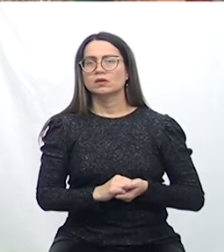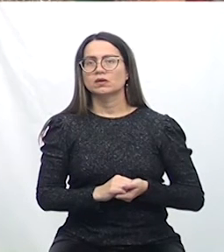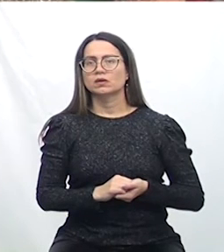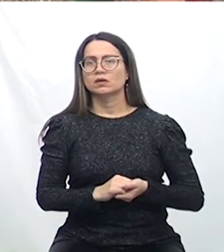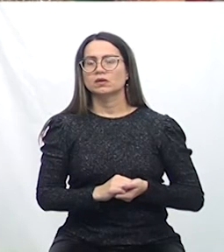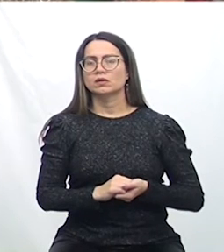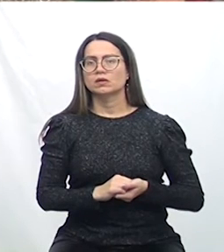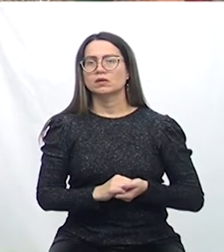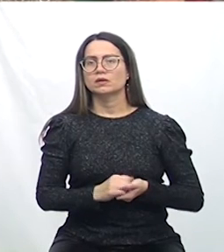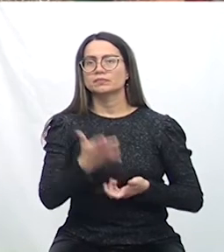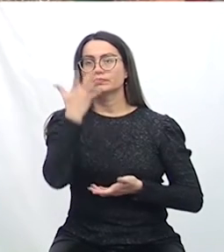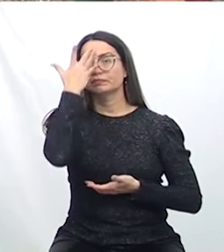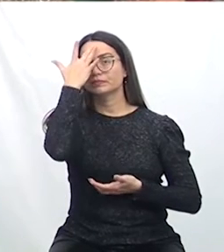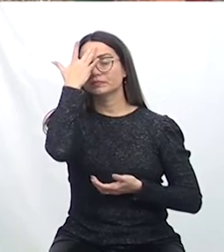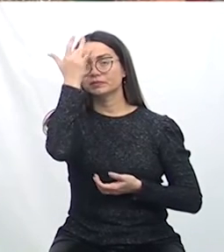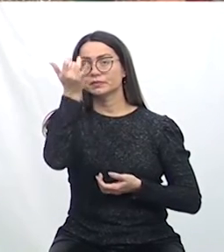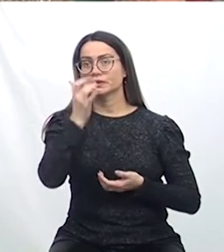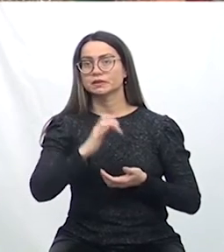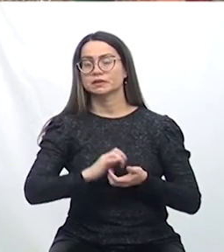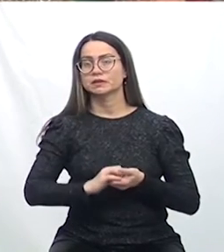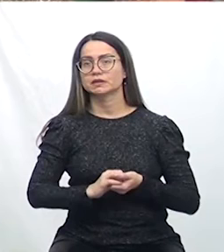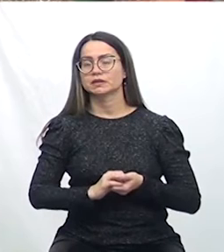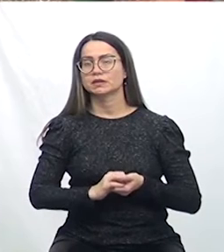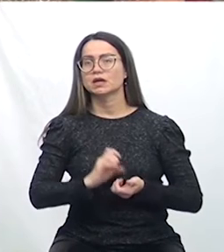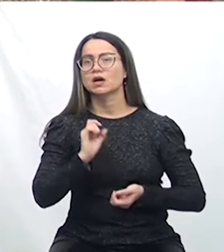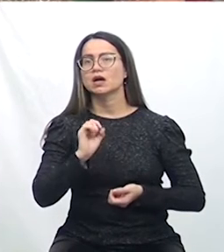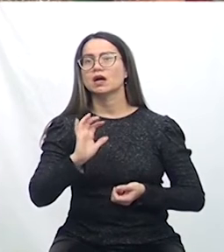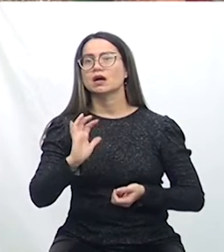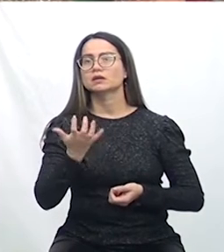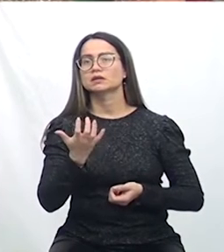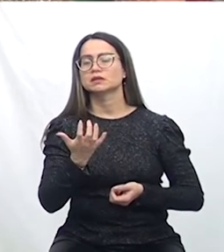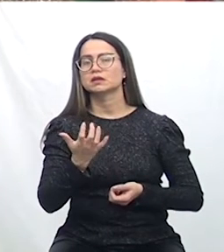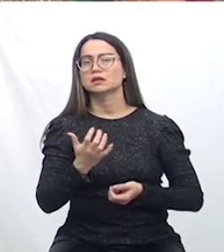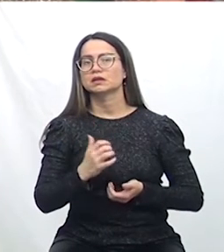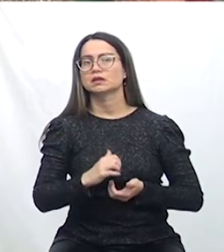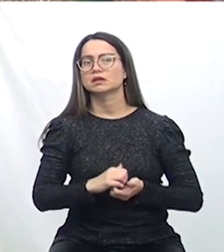amanhã, nós vamos fazer uma audiência pública